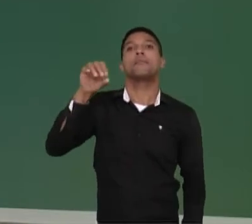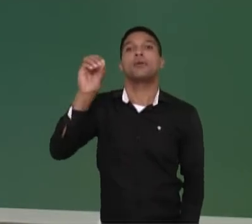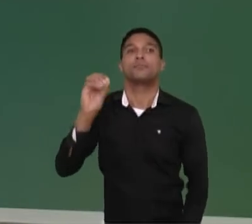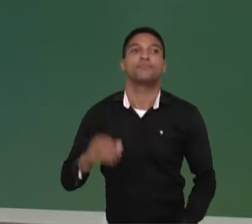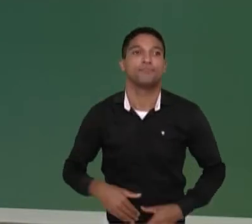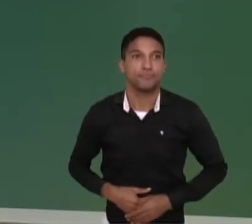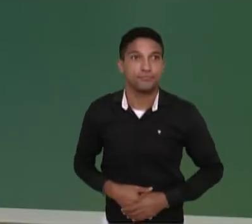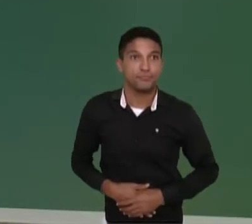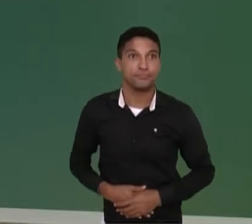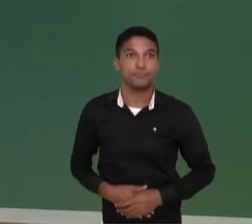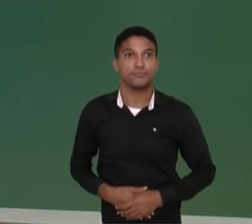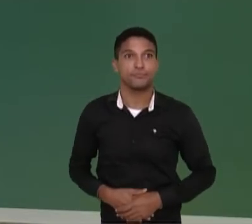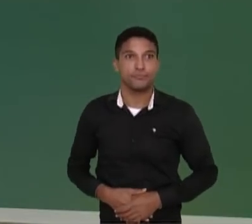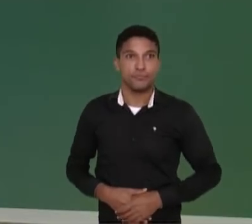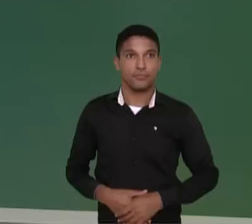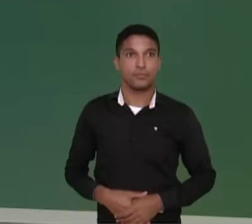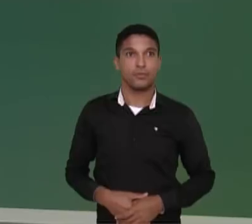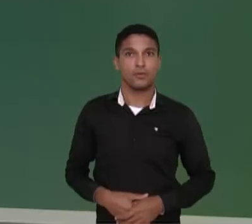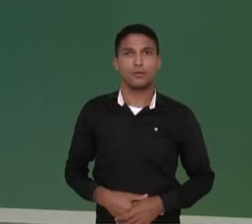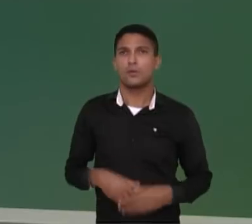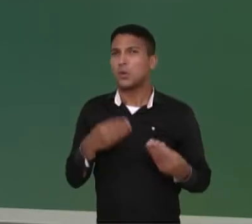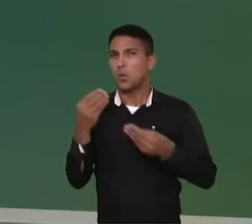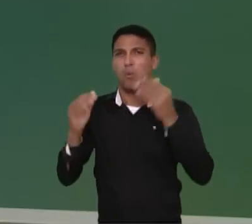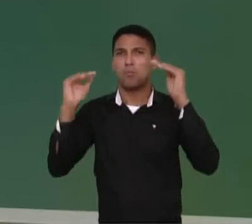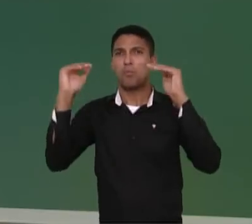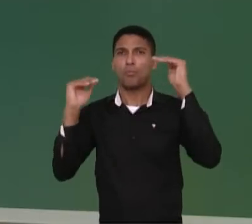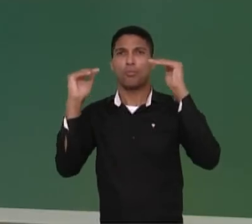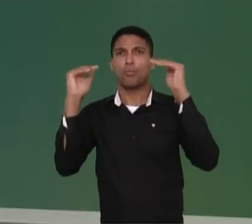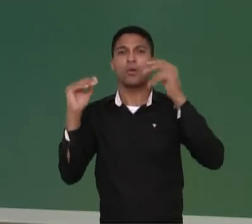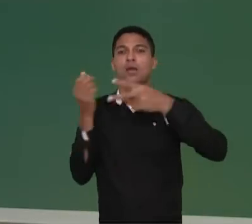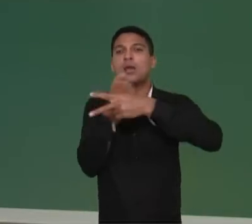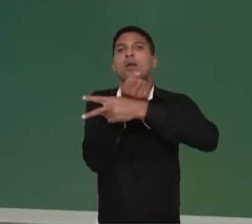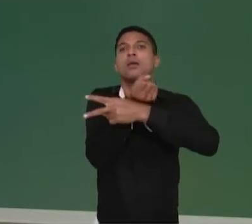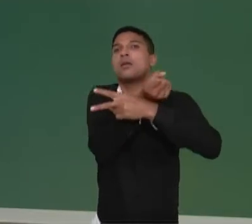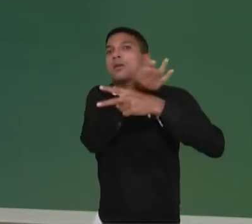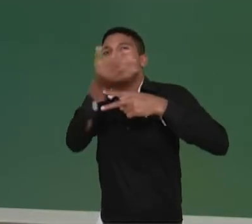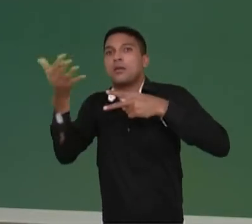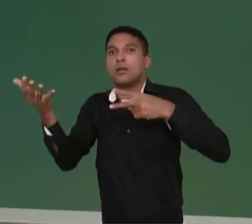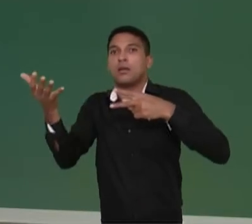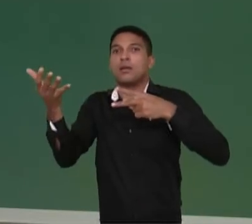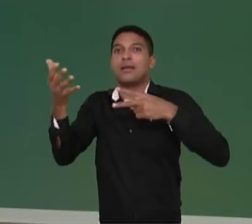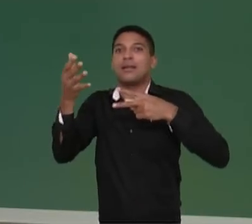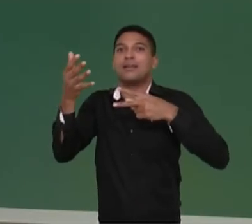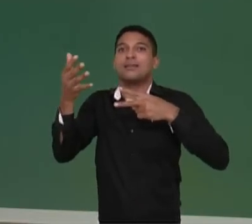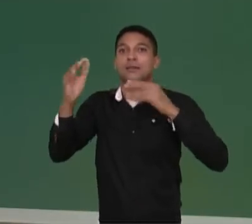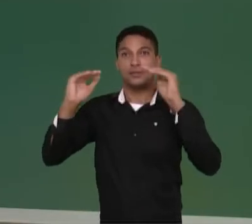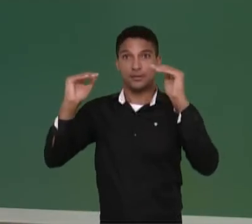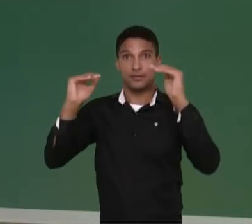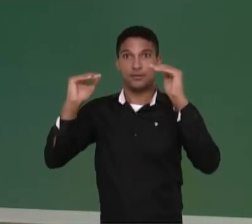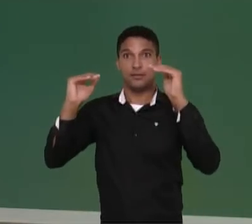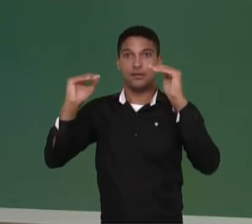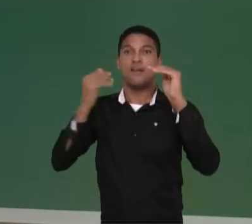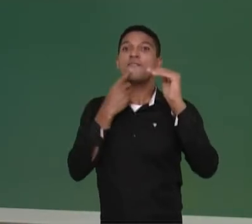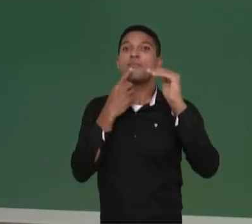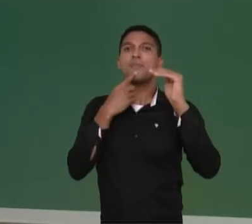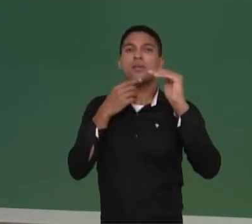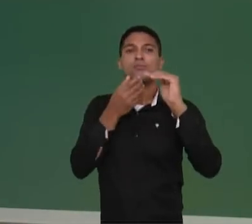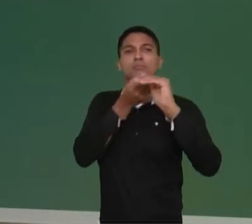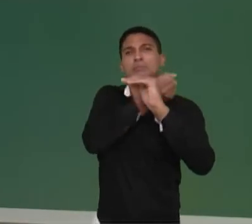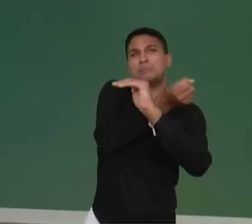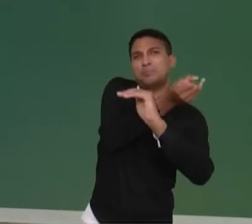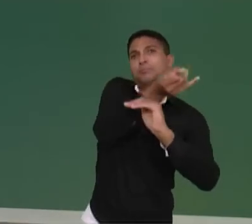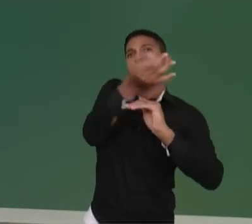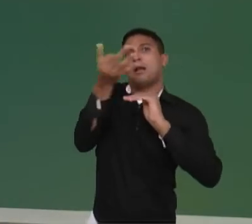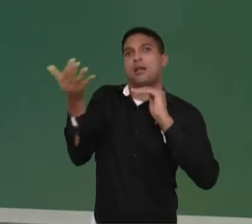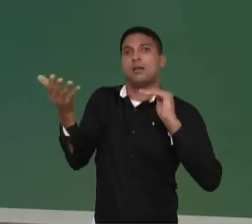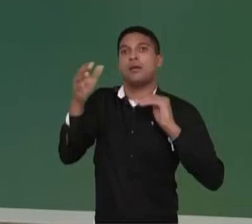extremos igual ao produto dos meios. Então, pego os extremos, que estão em vermelho aqui, multiplico e vai ser igual